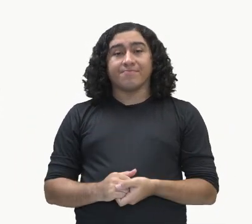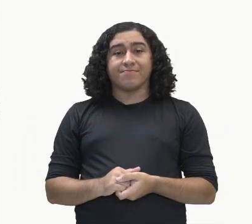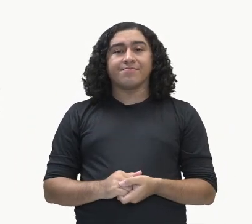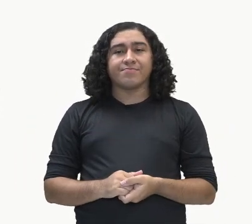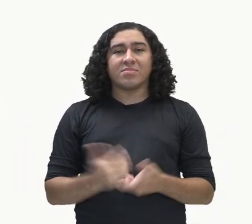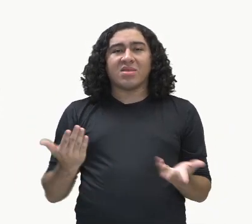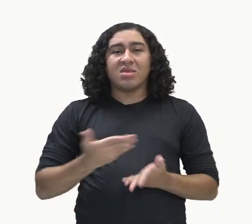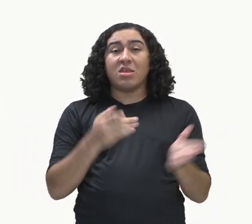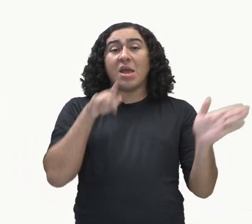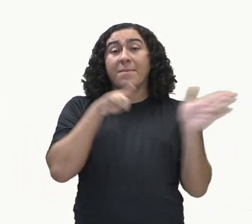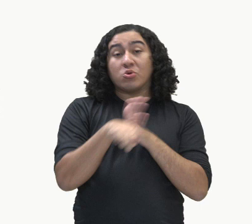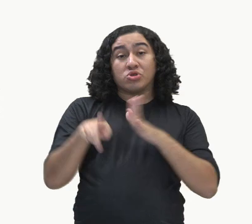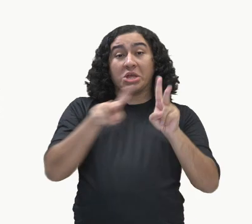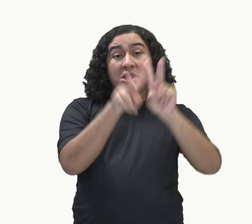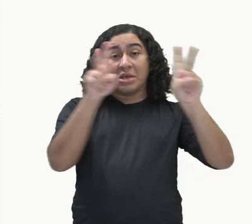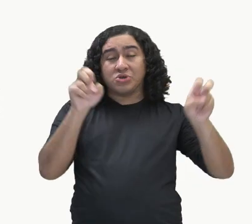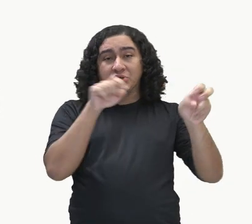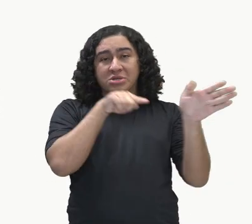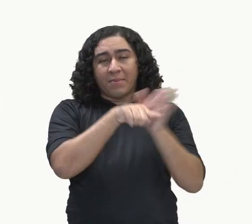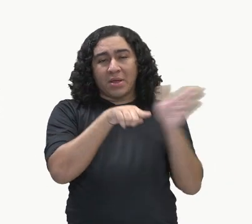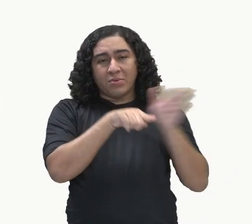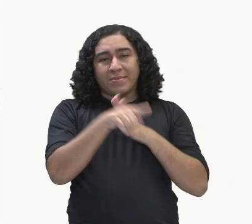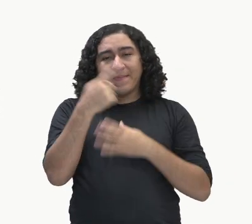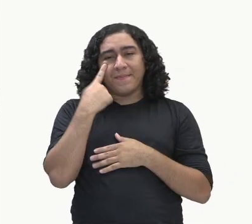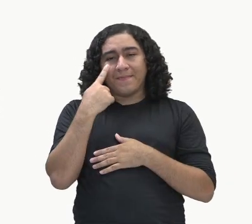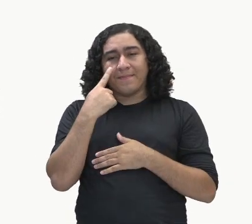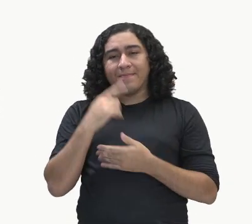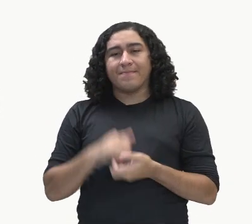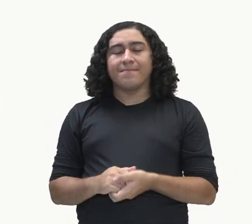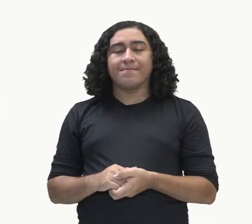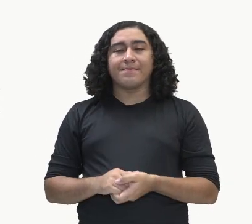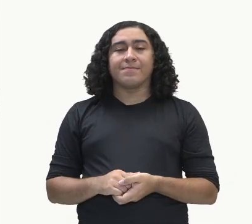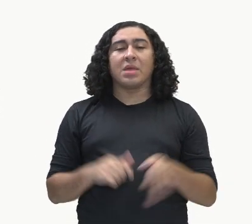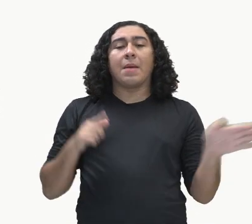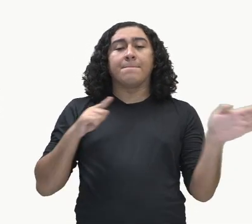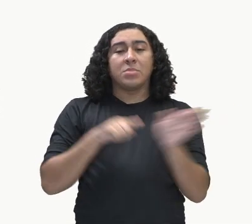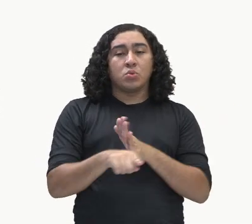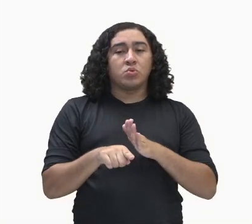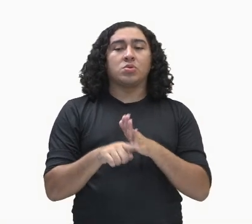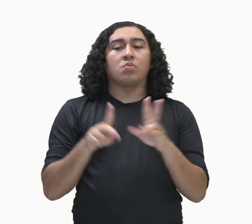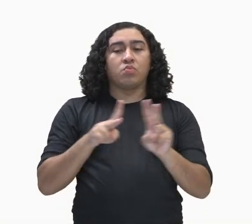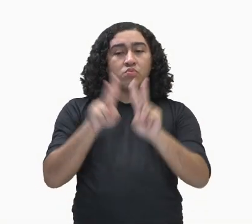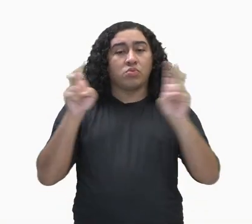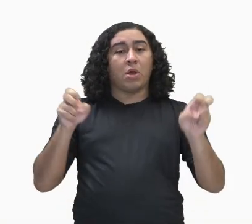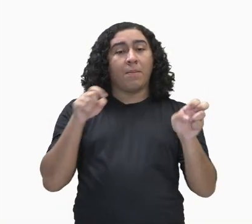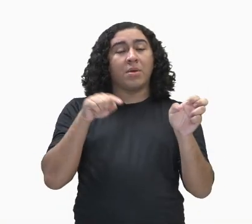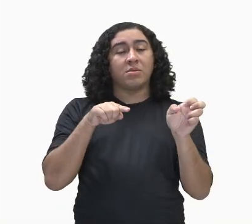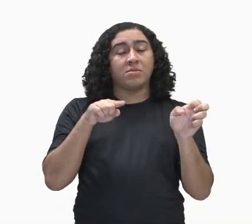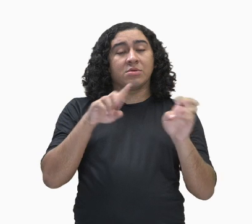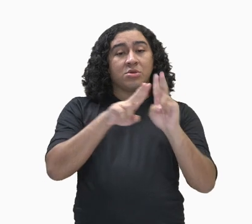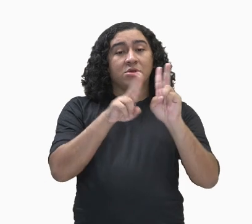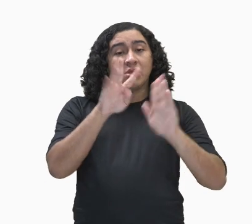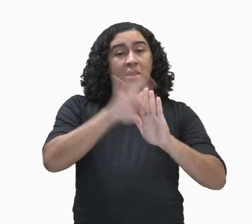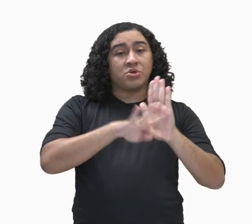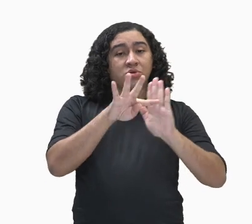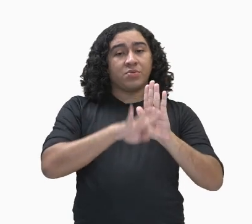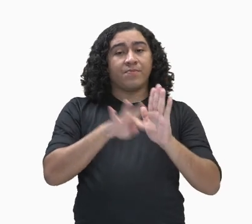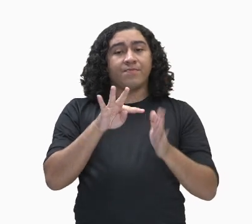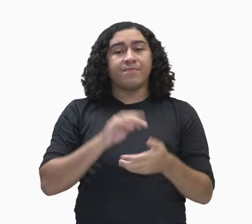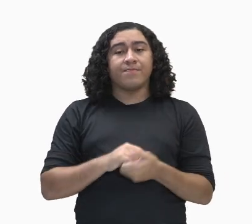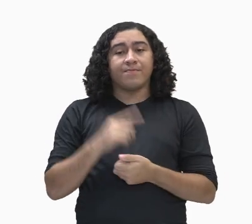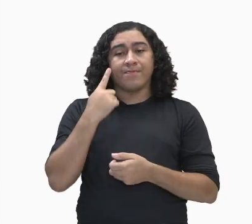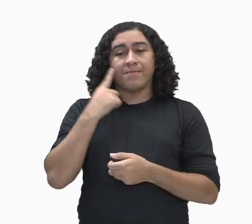ver as perguntas a respeito desse texto. Nossa pergunta sobre esse texto foi a seguinte: Reading Comprehension,